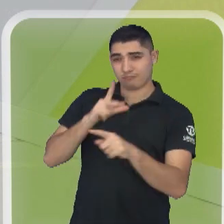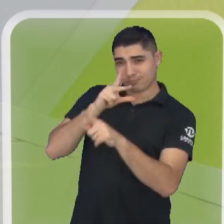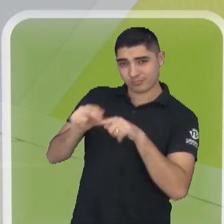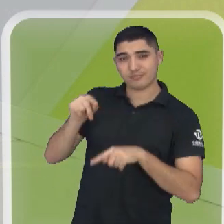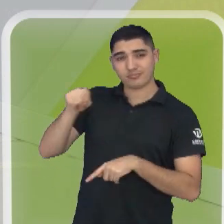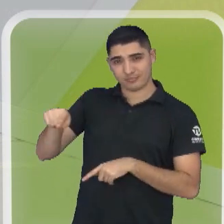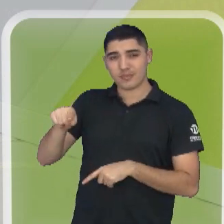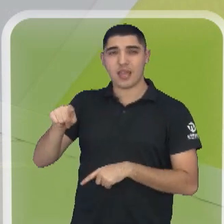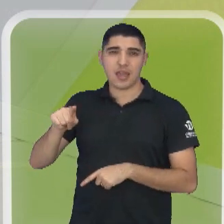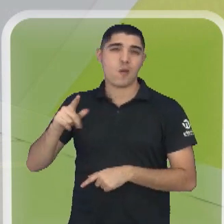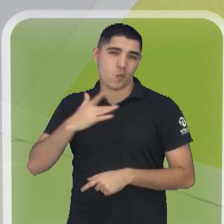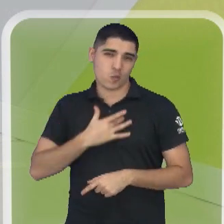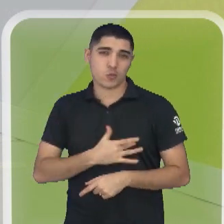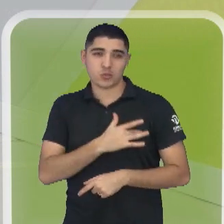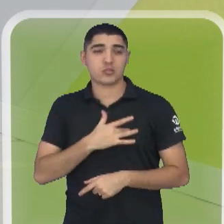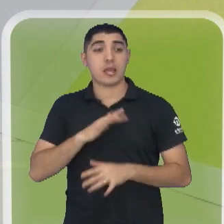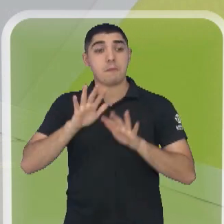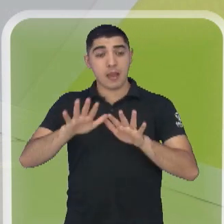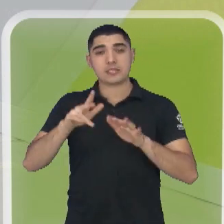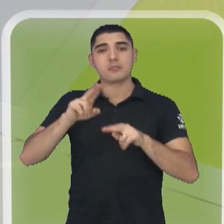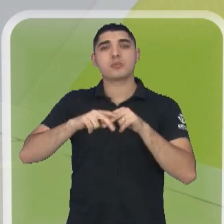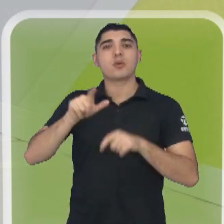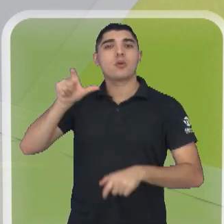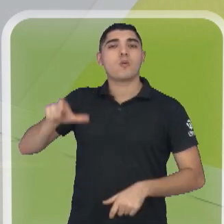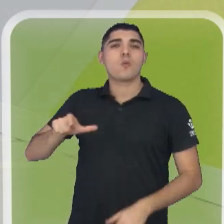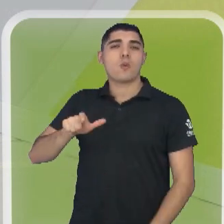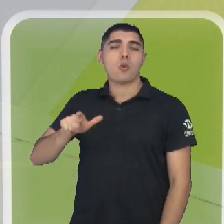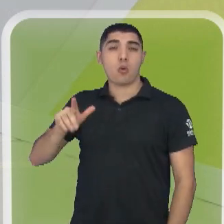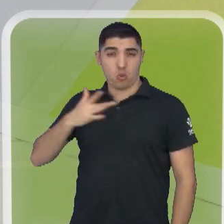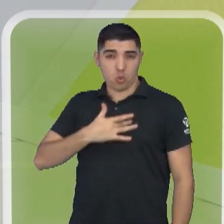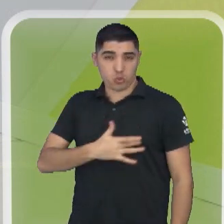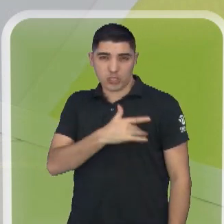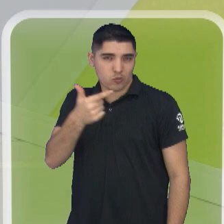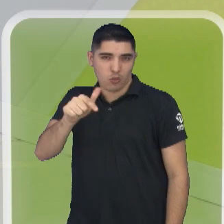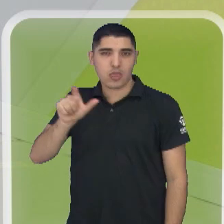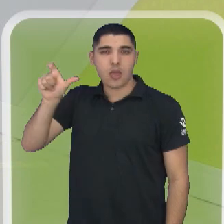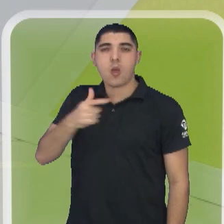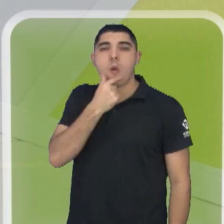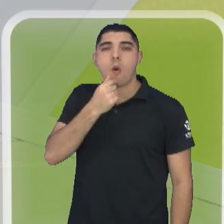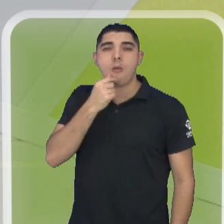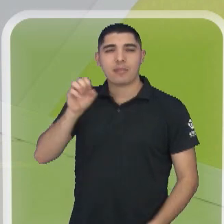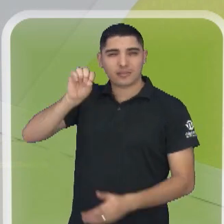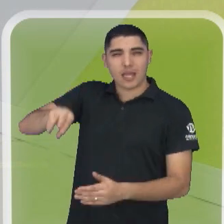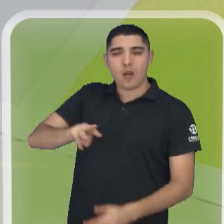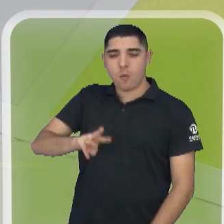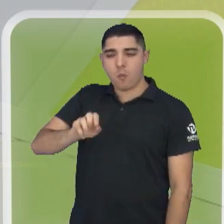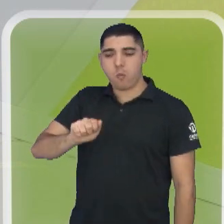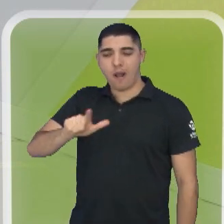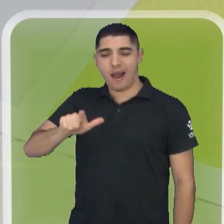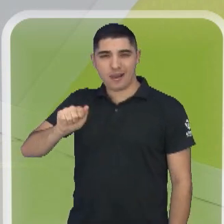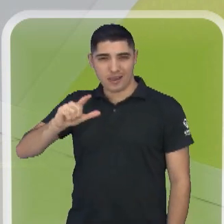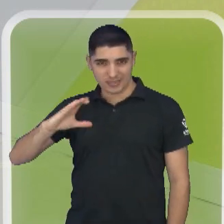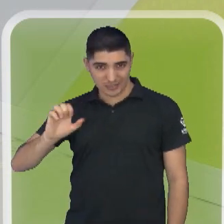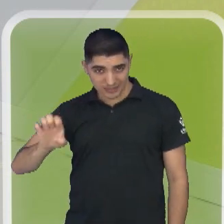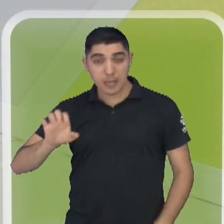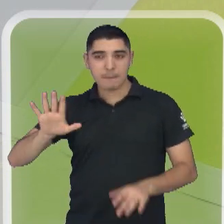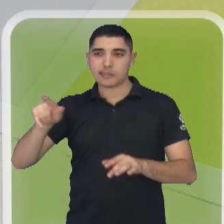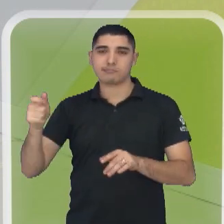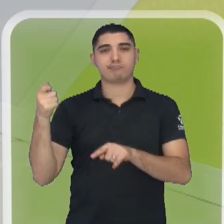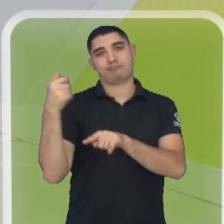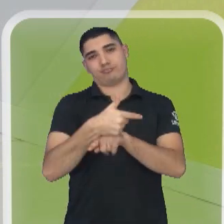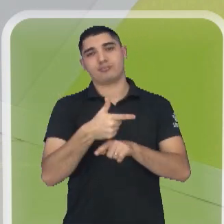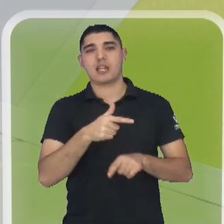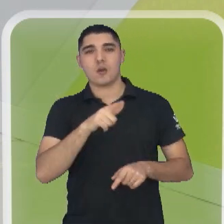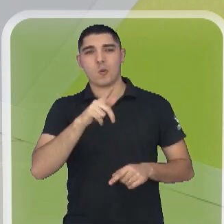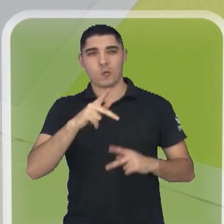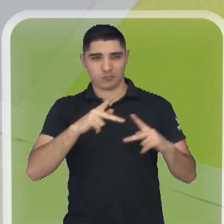e mesmo desfalcado do oposto Wallace, o Cruzeiro se impôs em quadra e venceu o São José por 3-7-0. Você está vendo